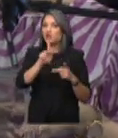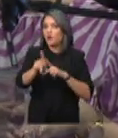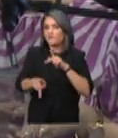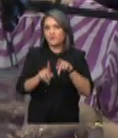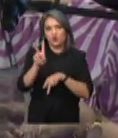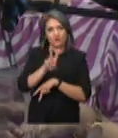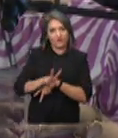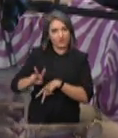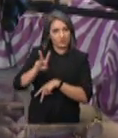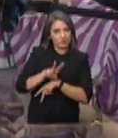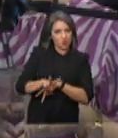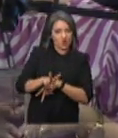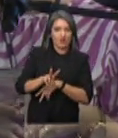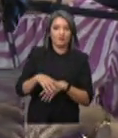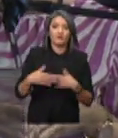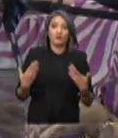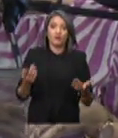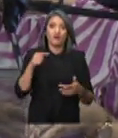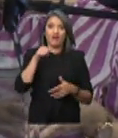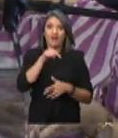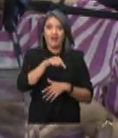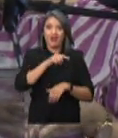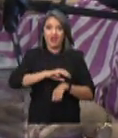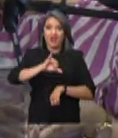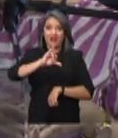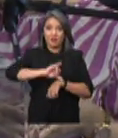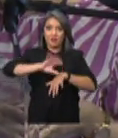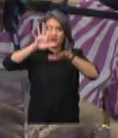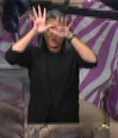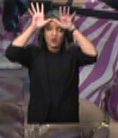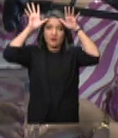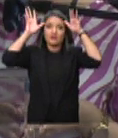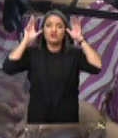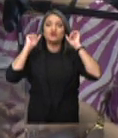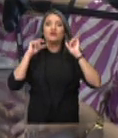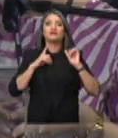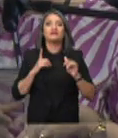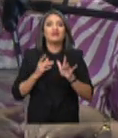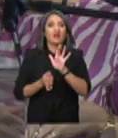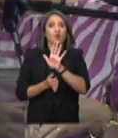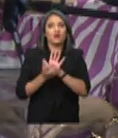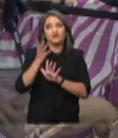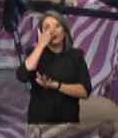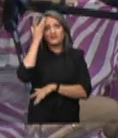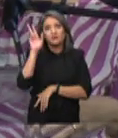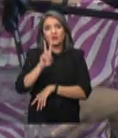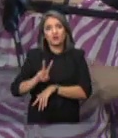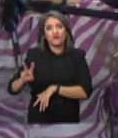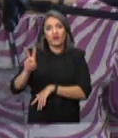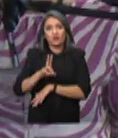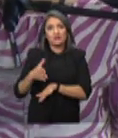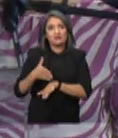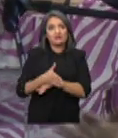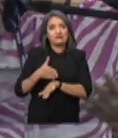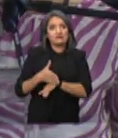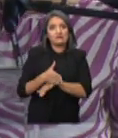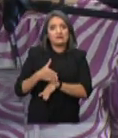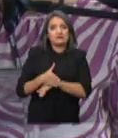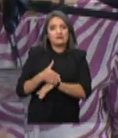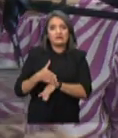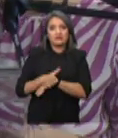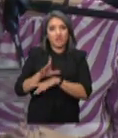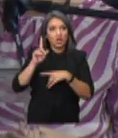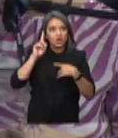Manaus não sei se vocês sabem mas o fluxo de imigração migratório venezuelano é muito grande já chegou mais de 100 pessoas